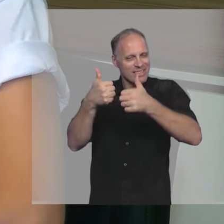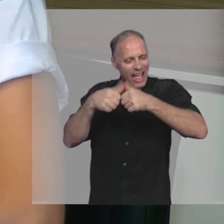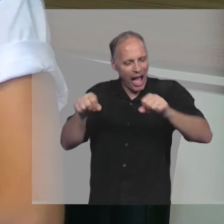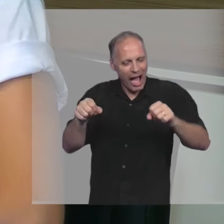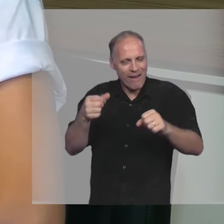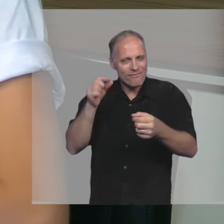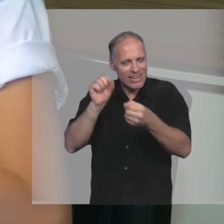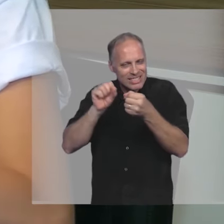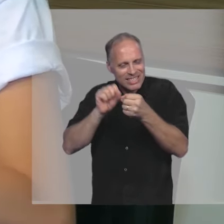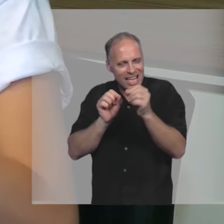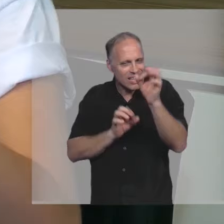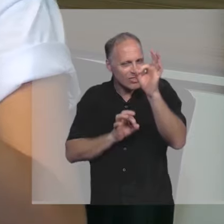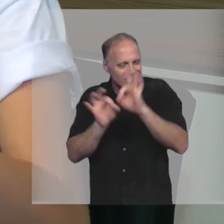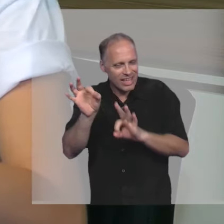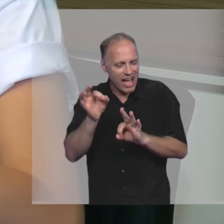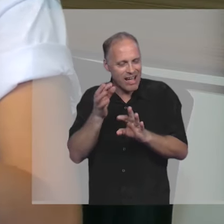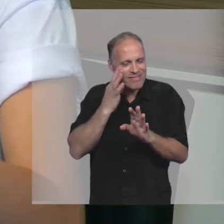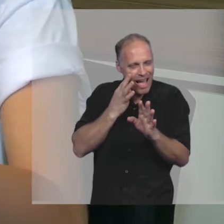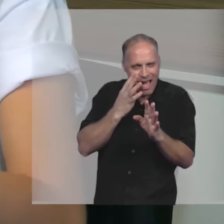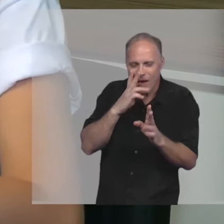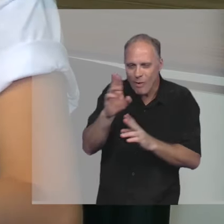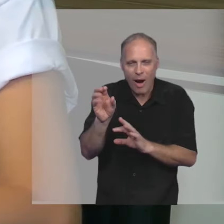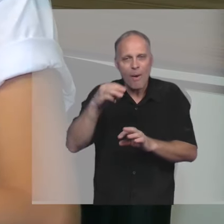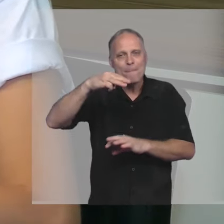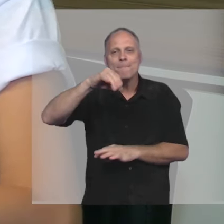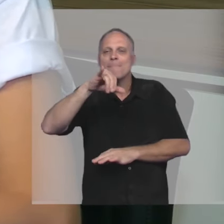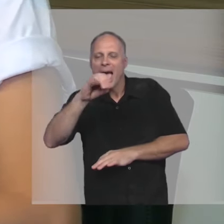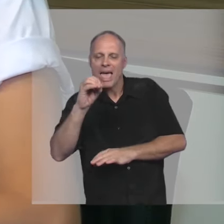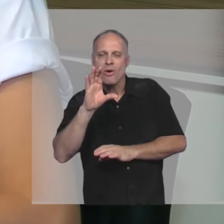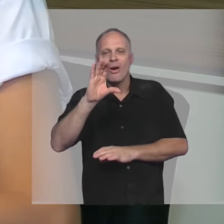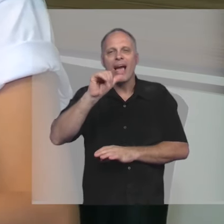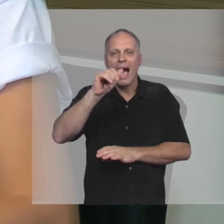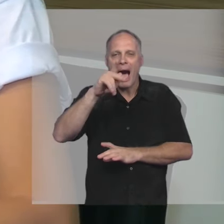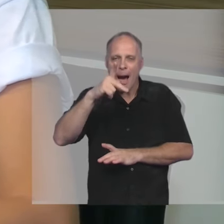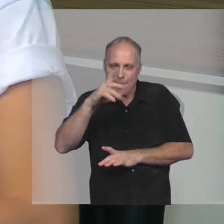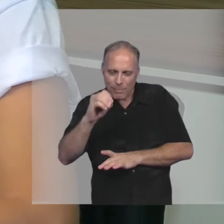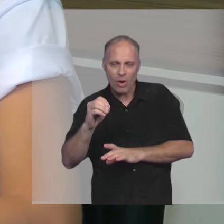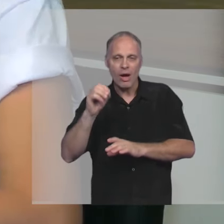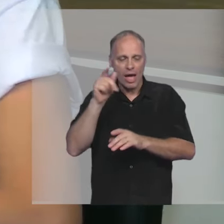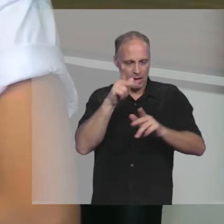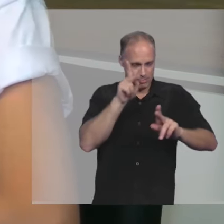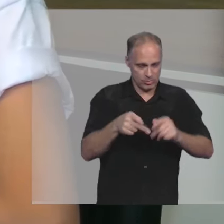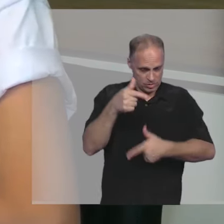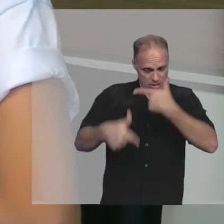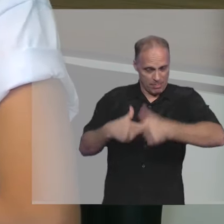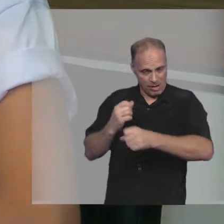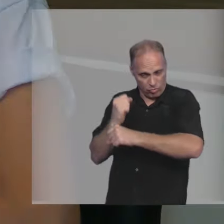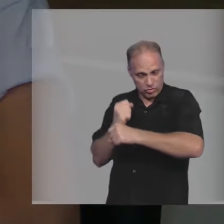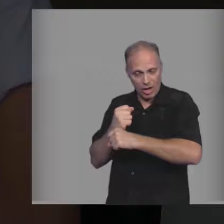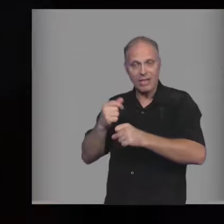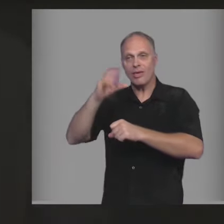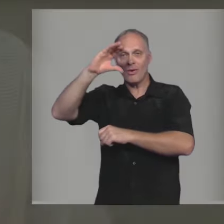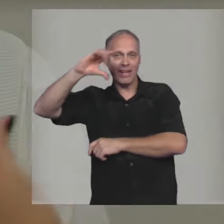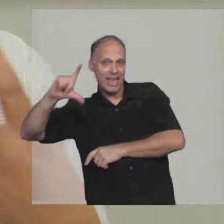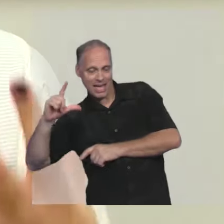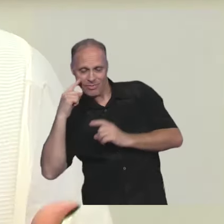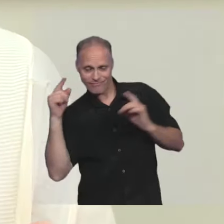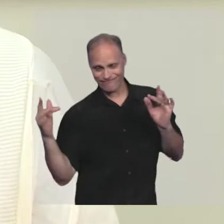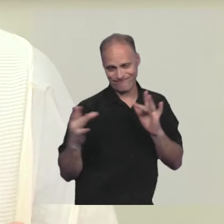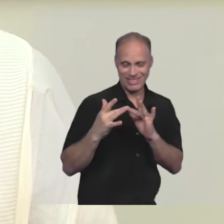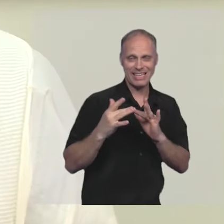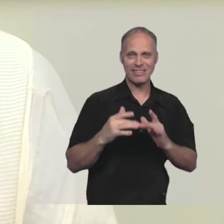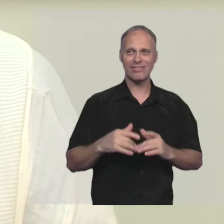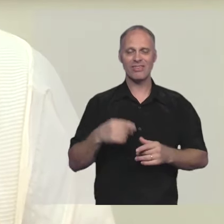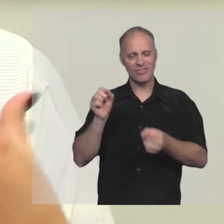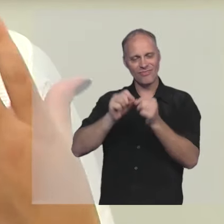estar fazendo assim o meio de... A gente faz o meio de campo, muitas vezes, entre os prestadores de serviço e os clientes. A gente faz